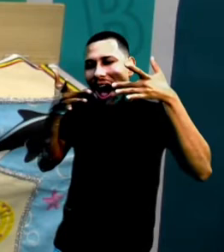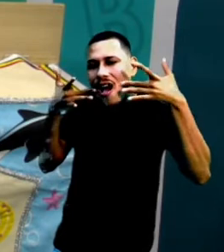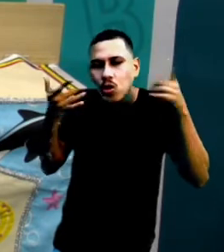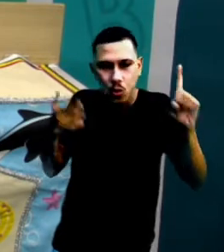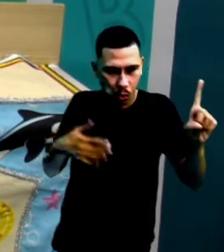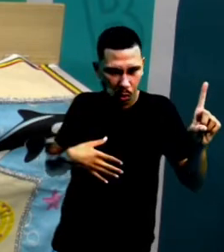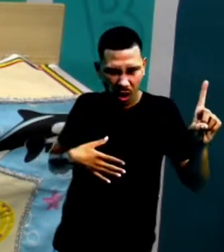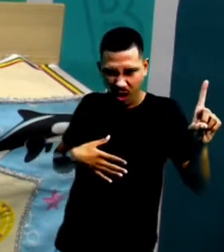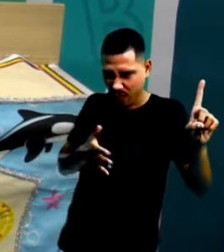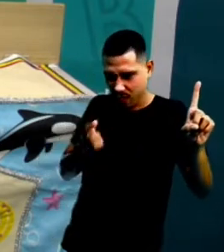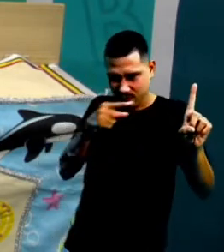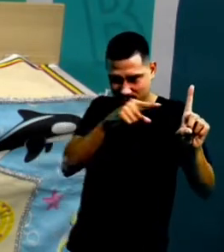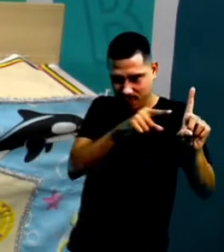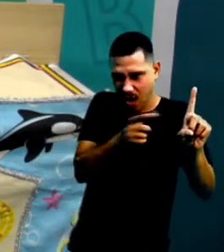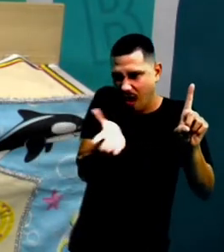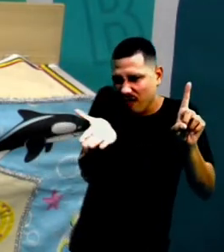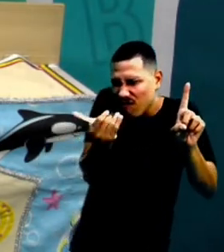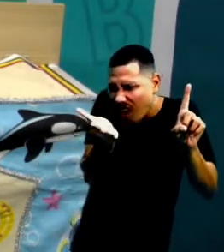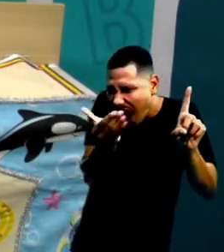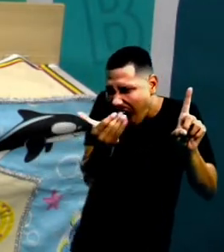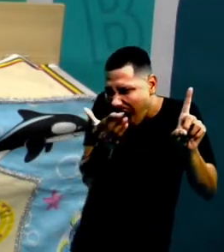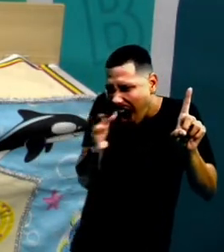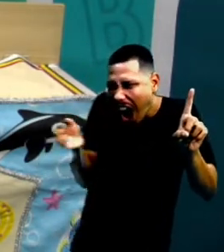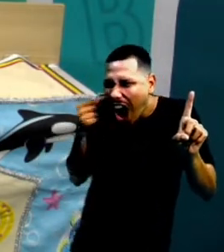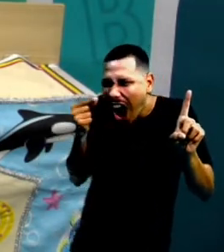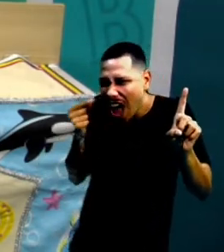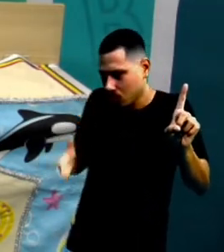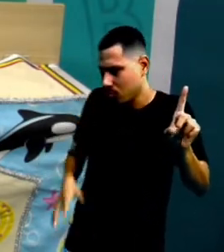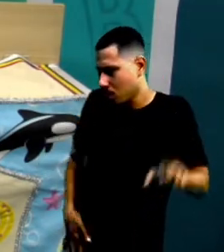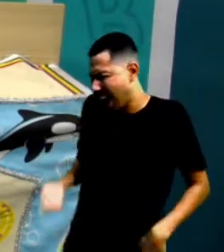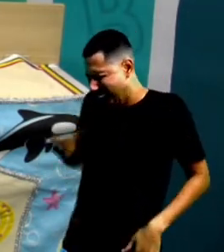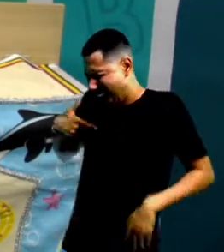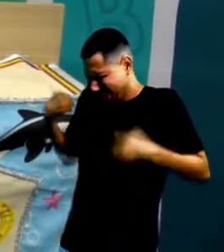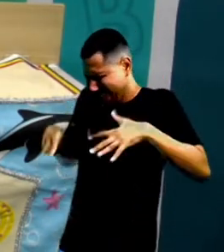Vem, rato. Eita, leiturinha, tem um rato.